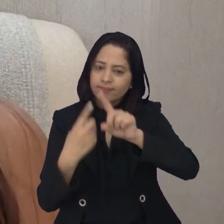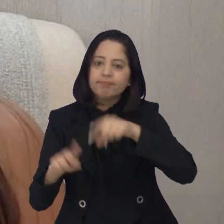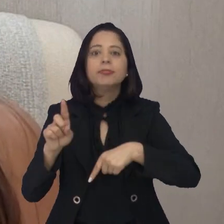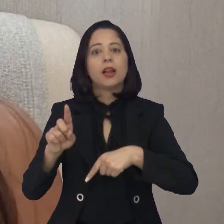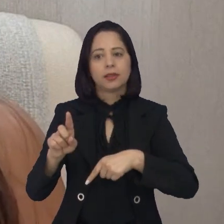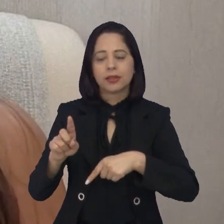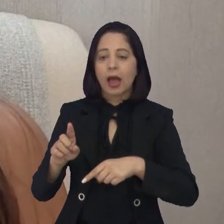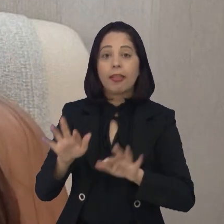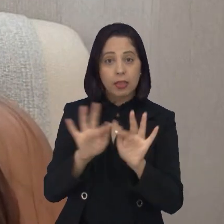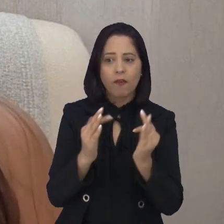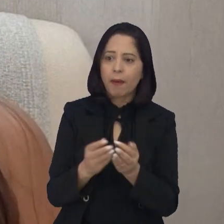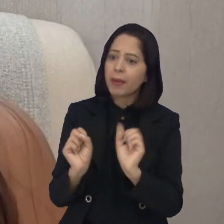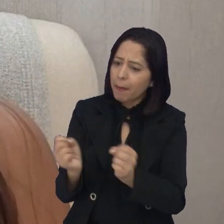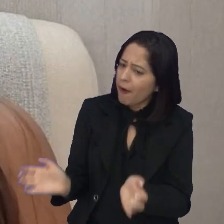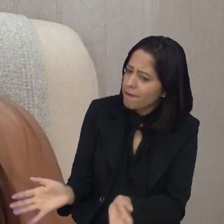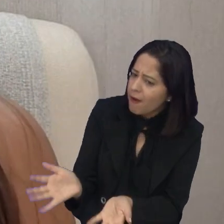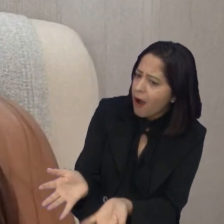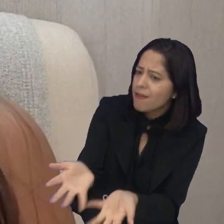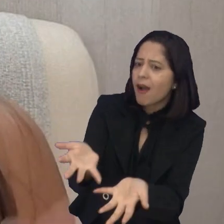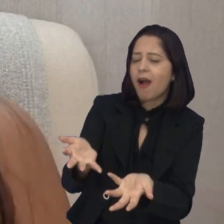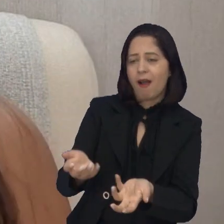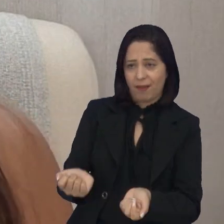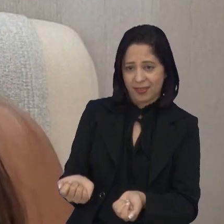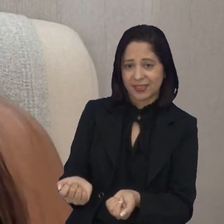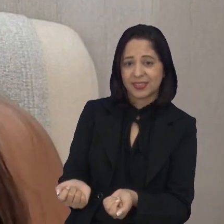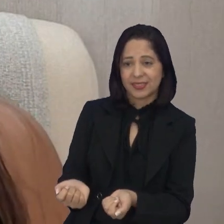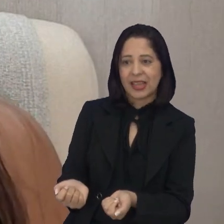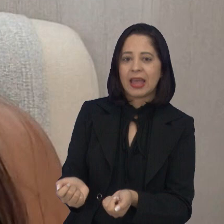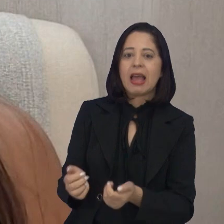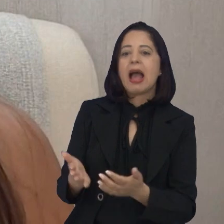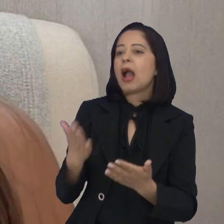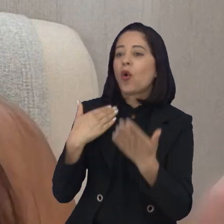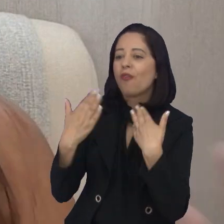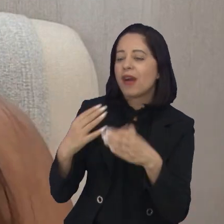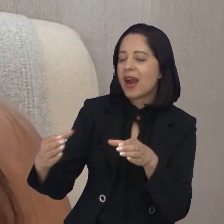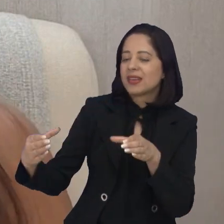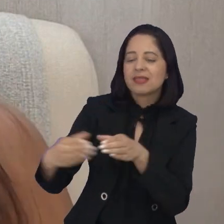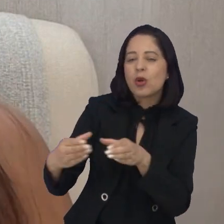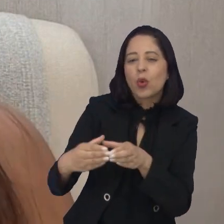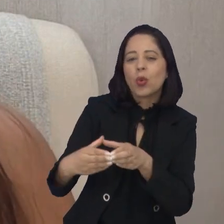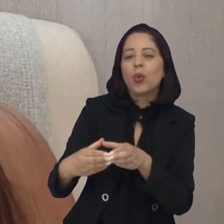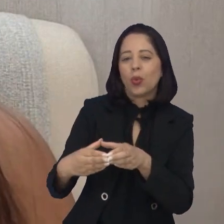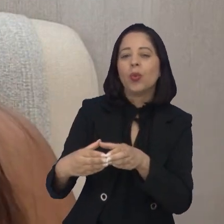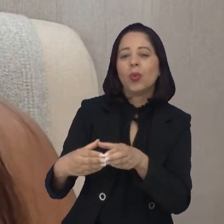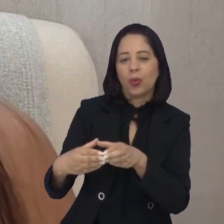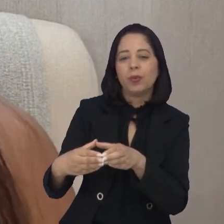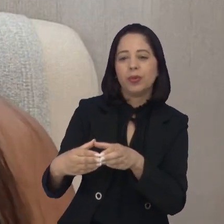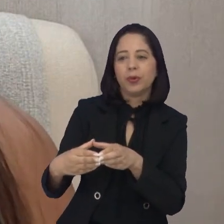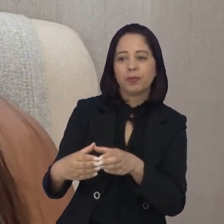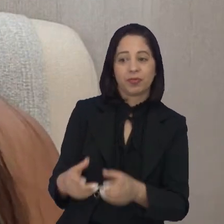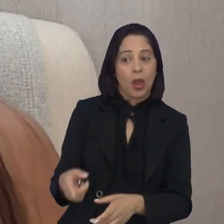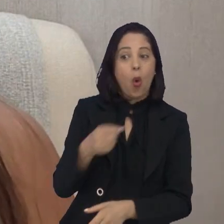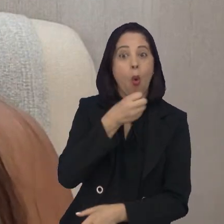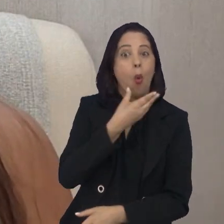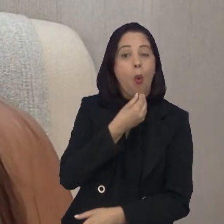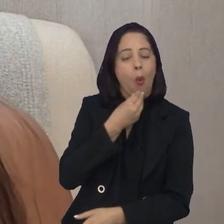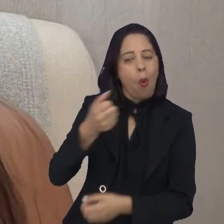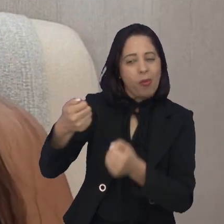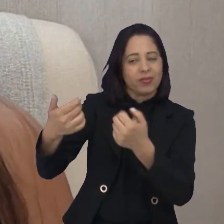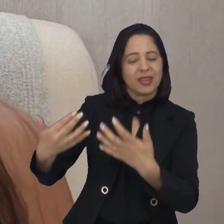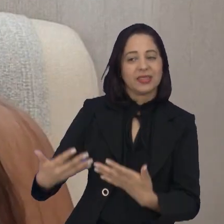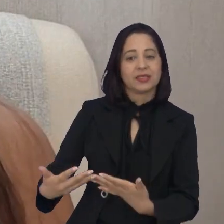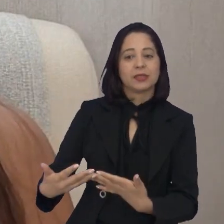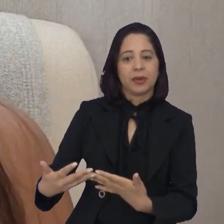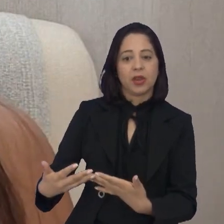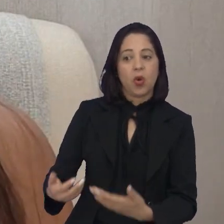se movimentar em todos os sentidos. Então, na conversa, em grupos, né, que nem o Brigadeiro falou que, né, a entrevistadora falou